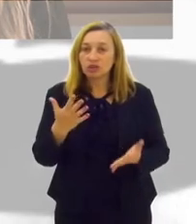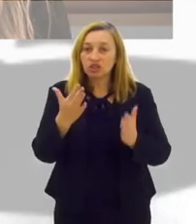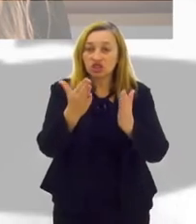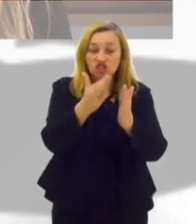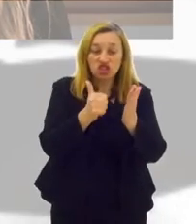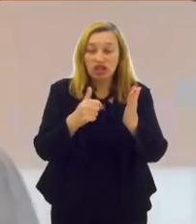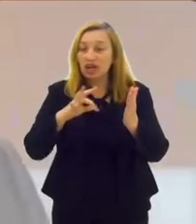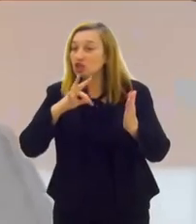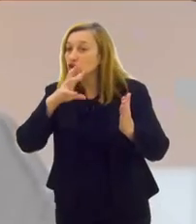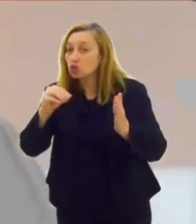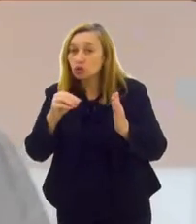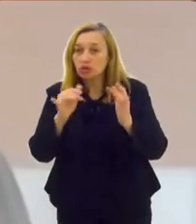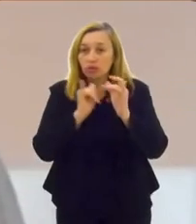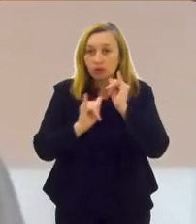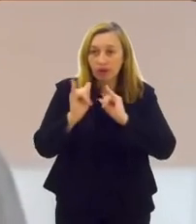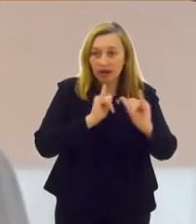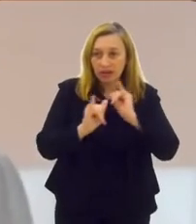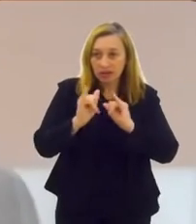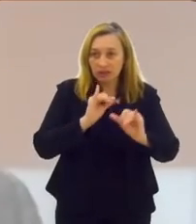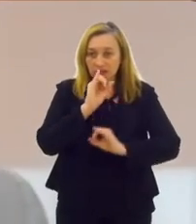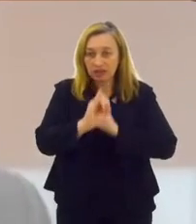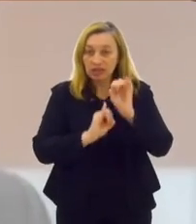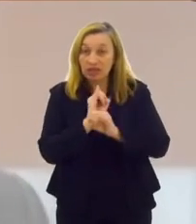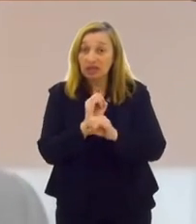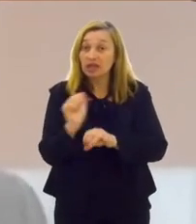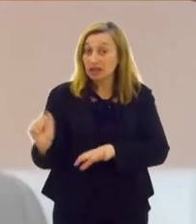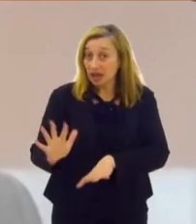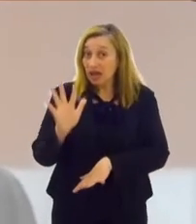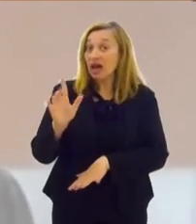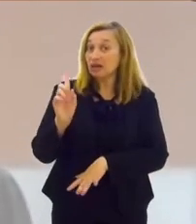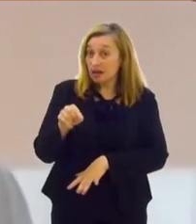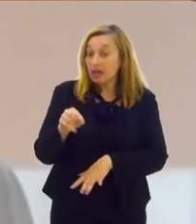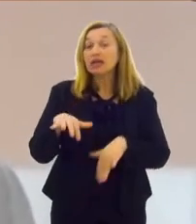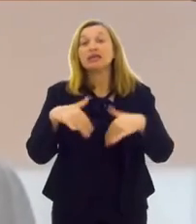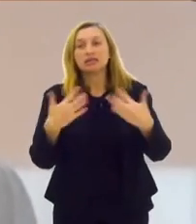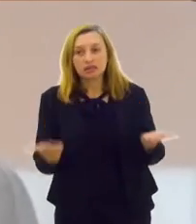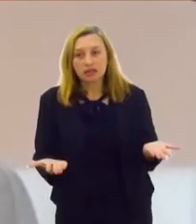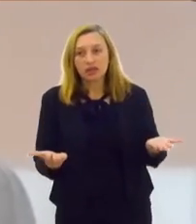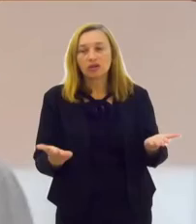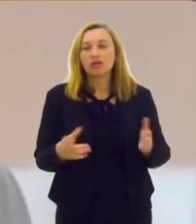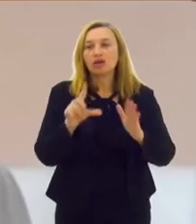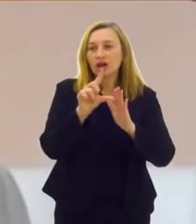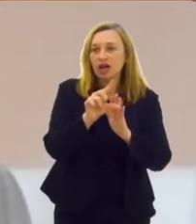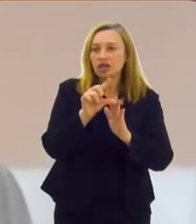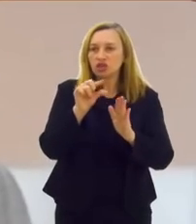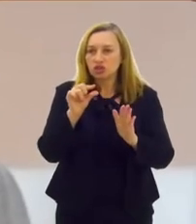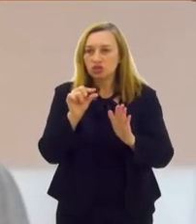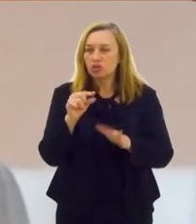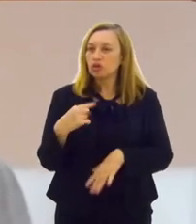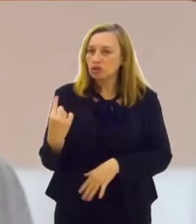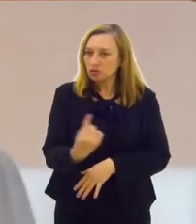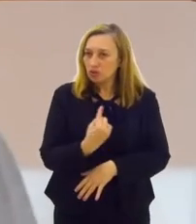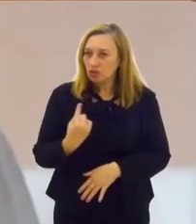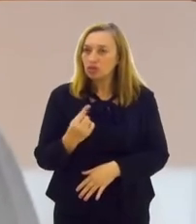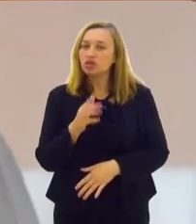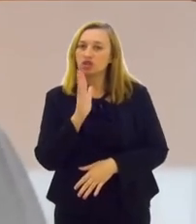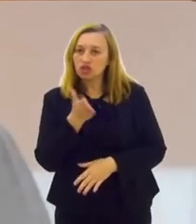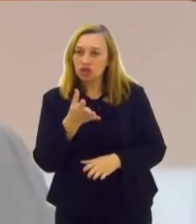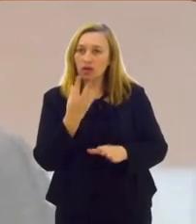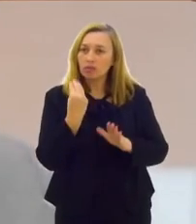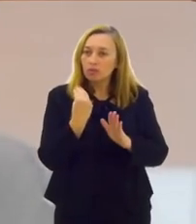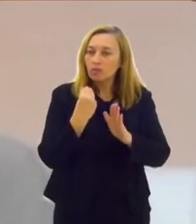tudo da internet, toda a propaganda da internet, que seria muito custoso, né? Então, a decisão do nosso legislador foi: olha, o que já